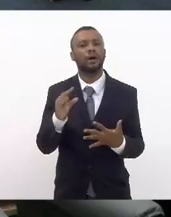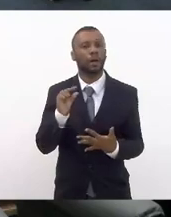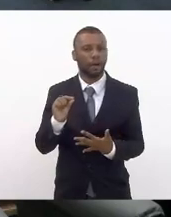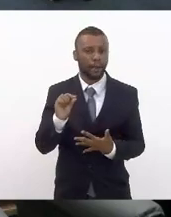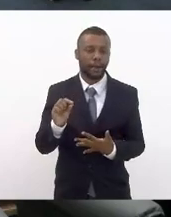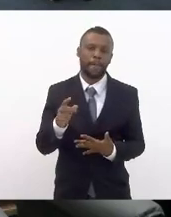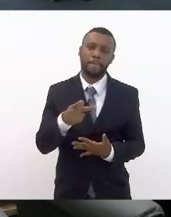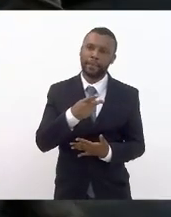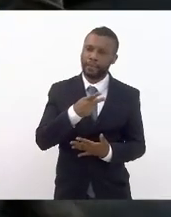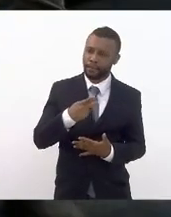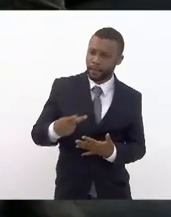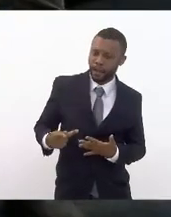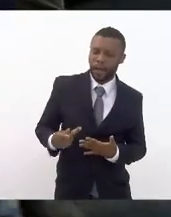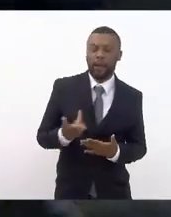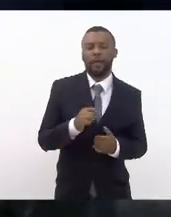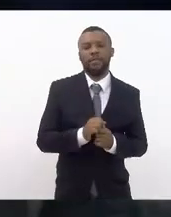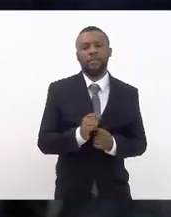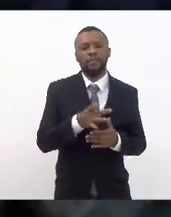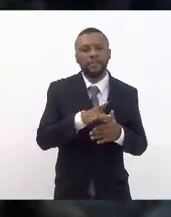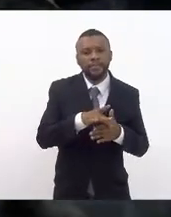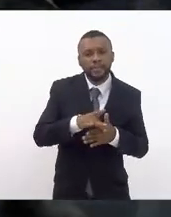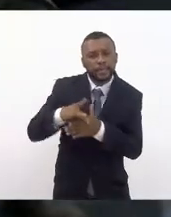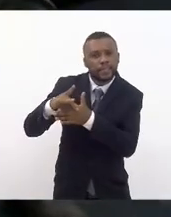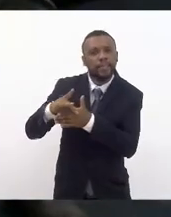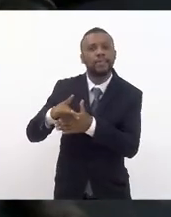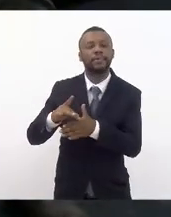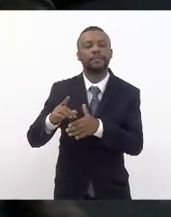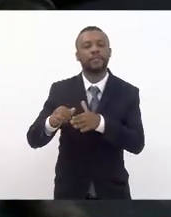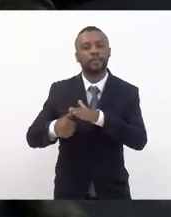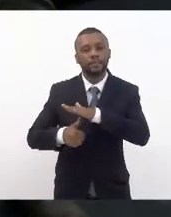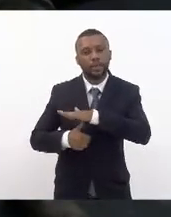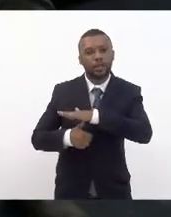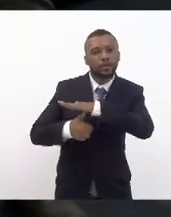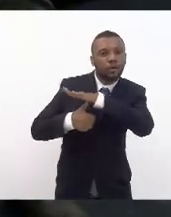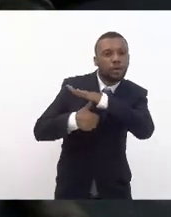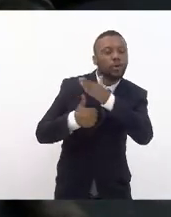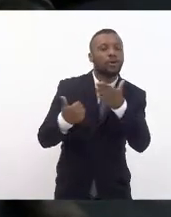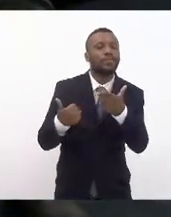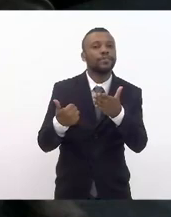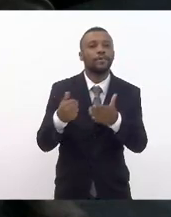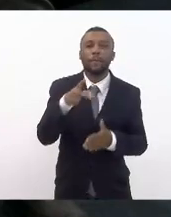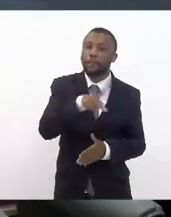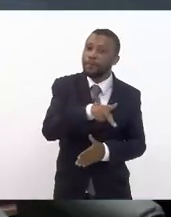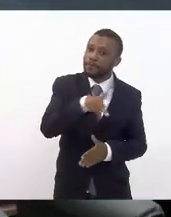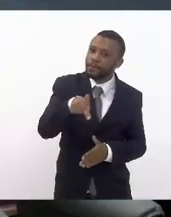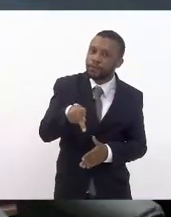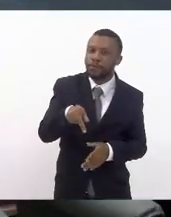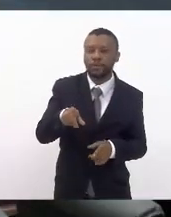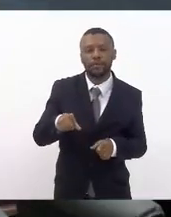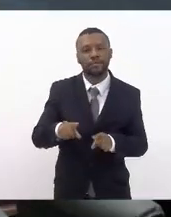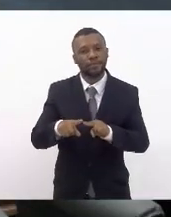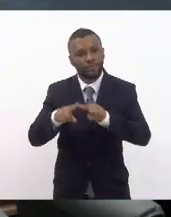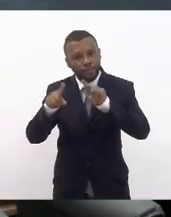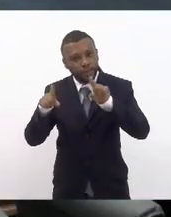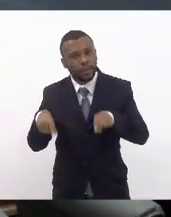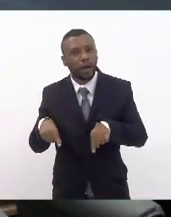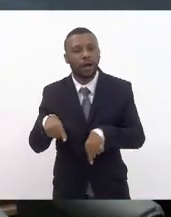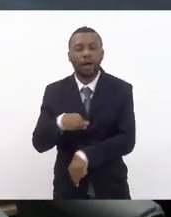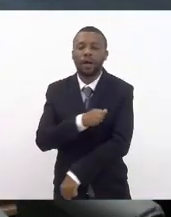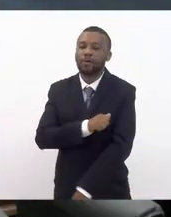presidente, lideranças, reitores, professores, funcionários, estudantes,